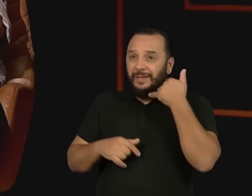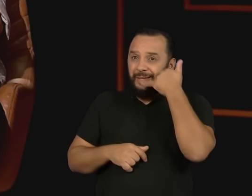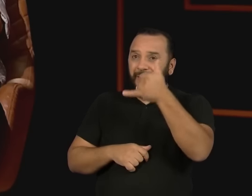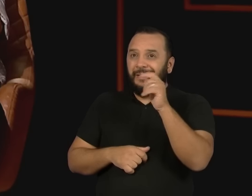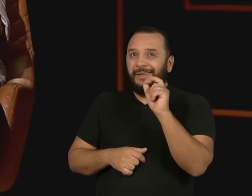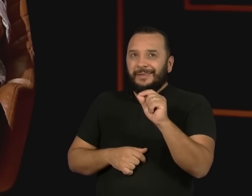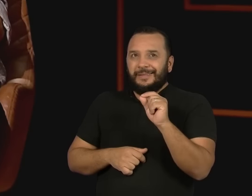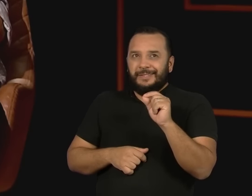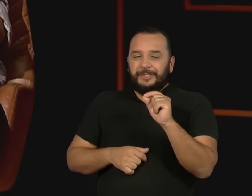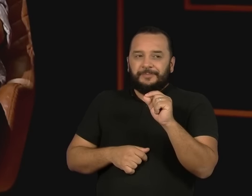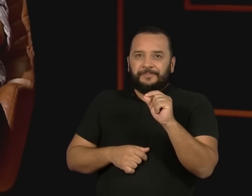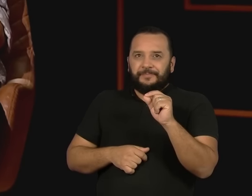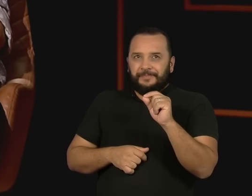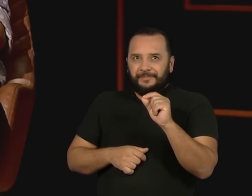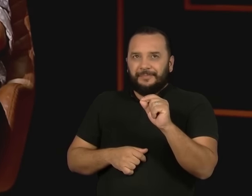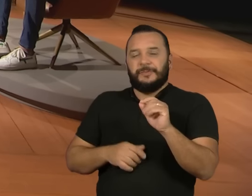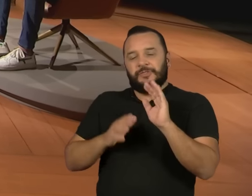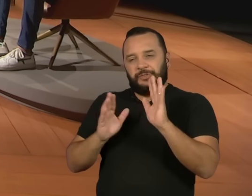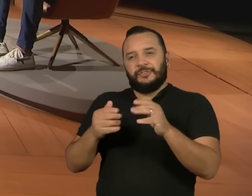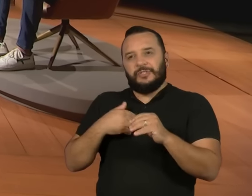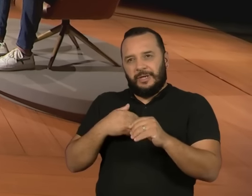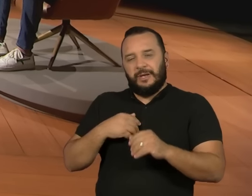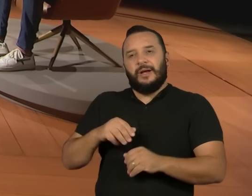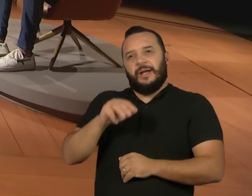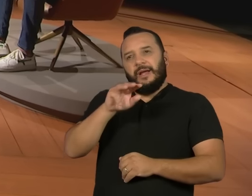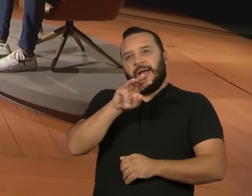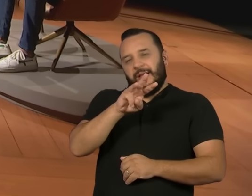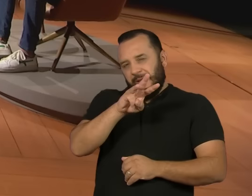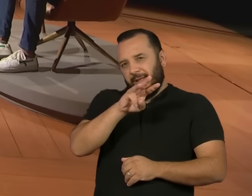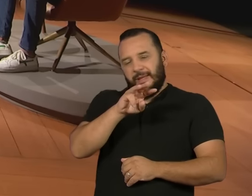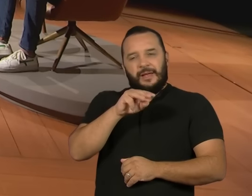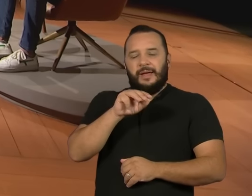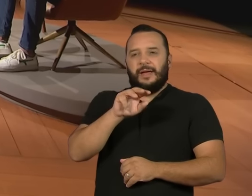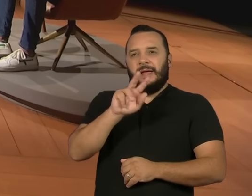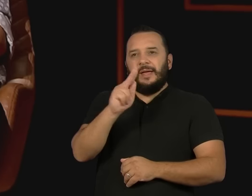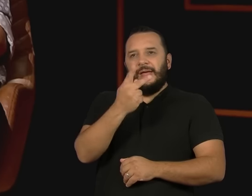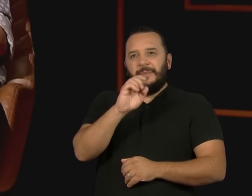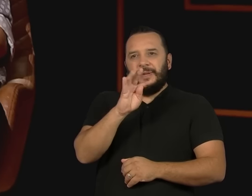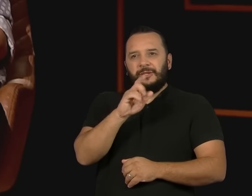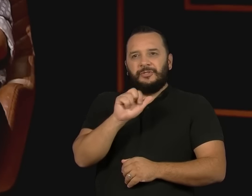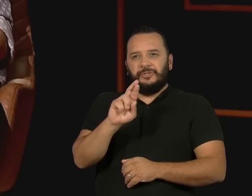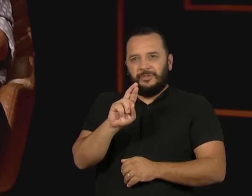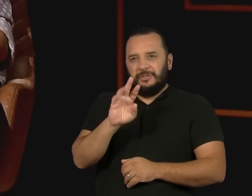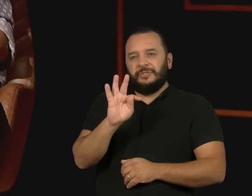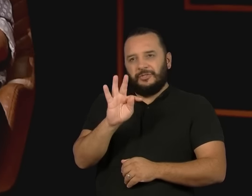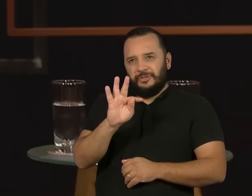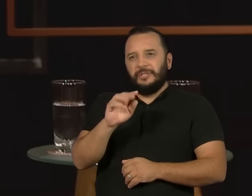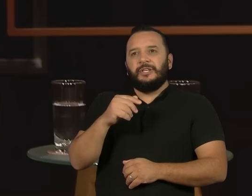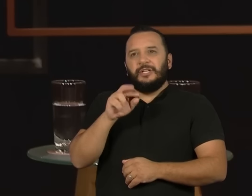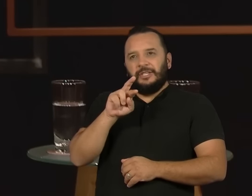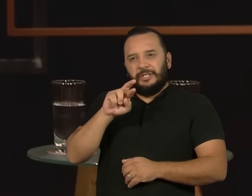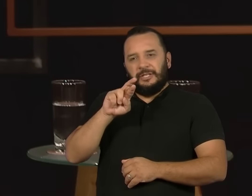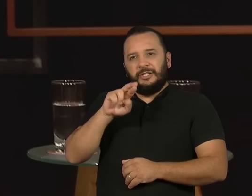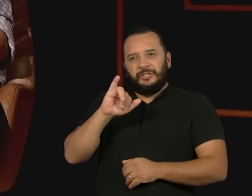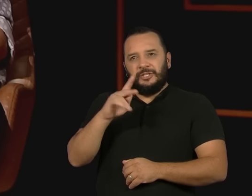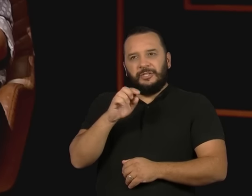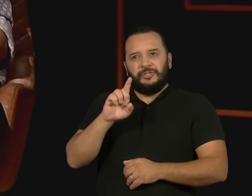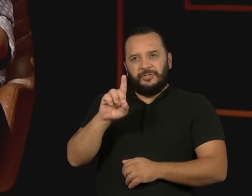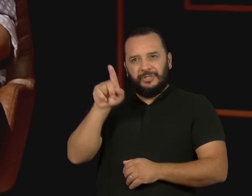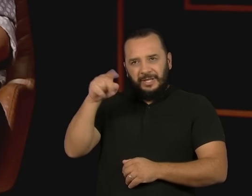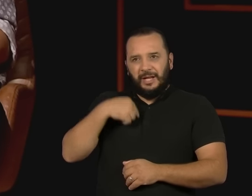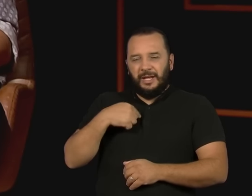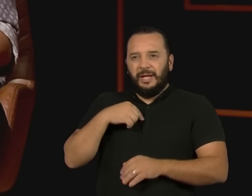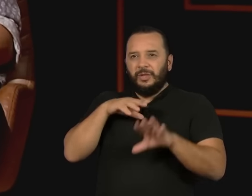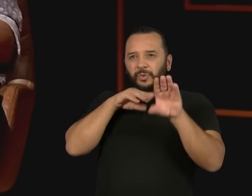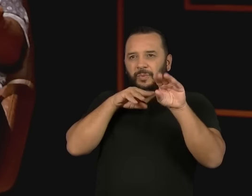para a Herbert Richards, que existia, que era uma grande agência de dublagem do Rio de Janeiro, e eu